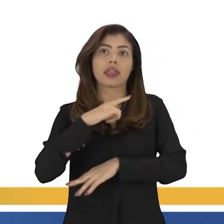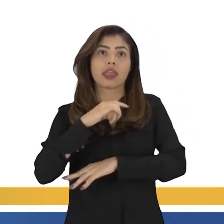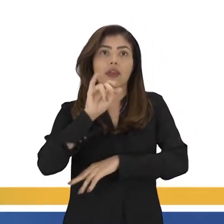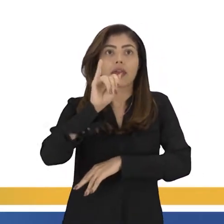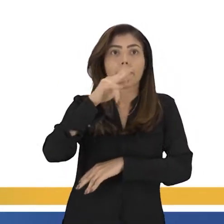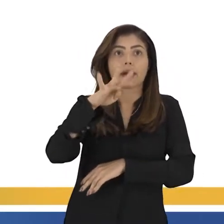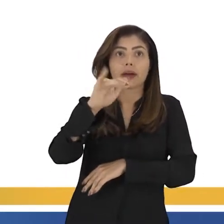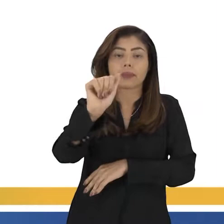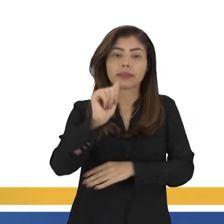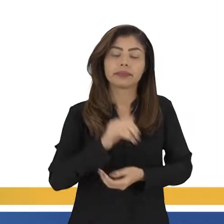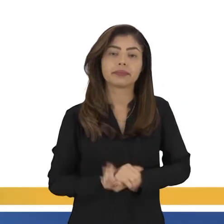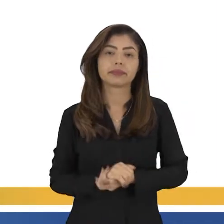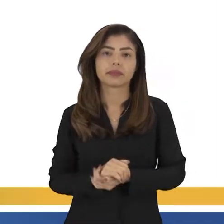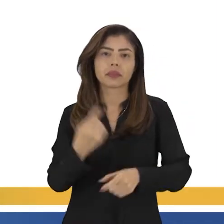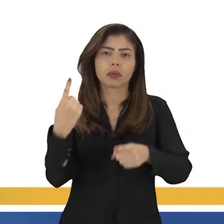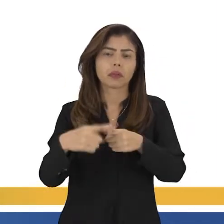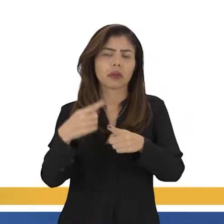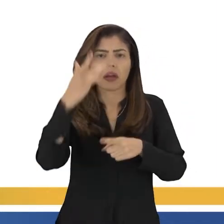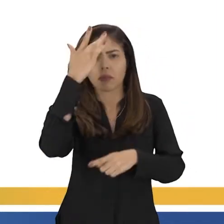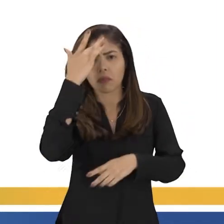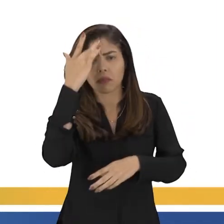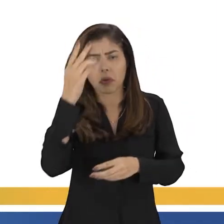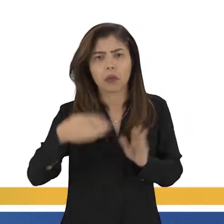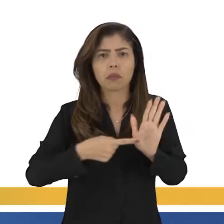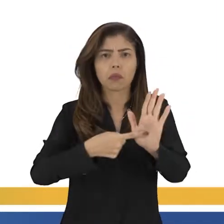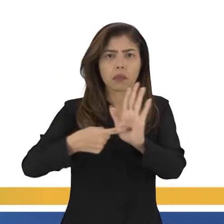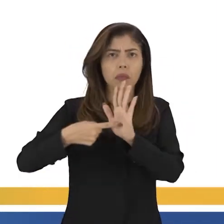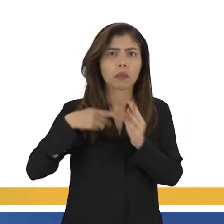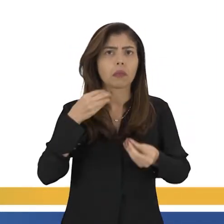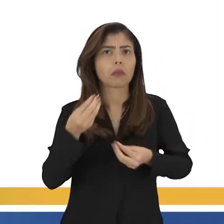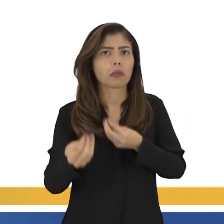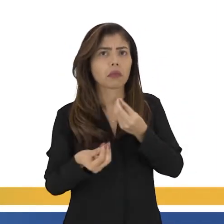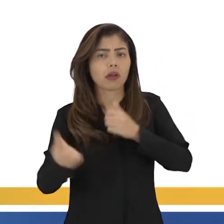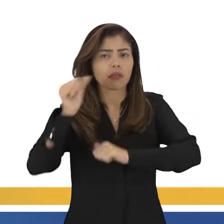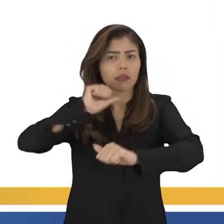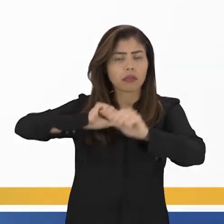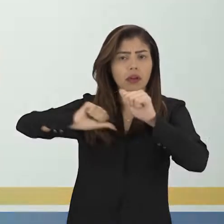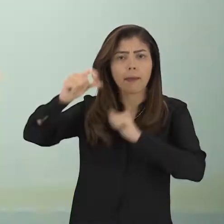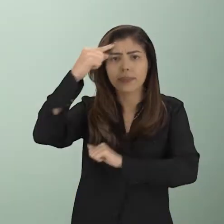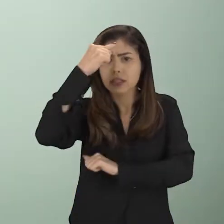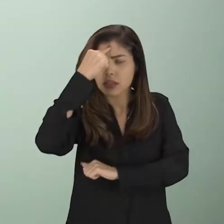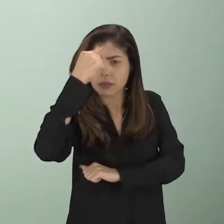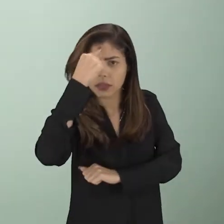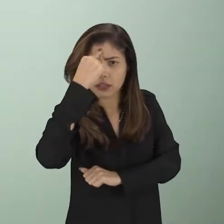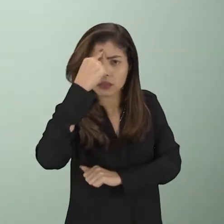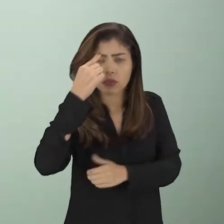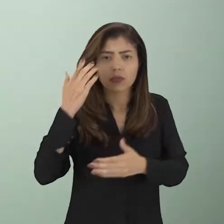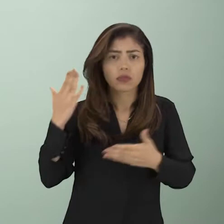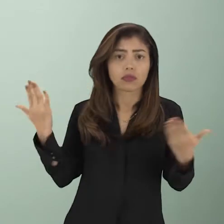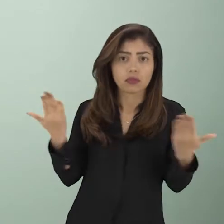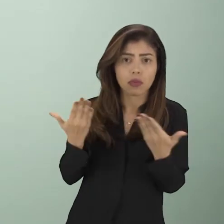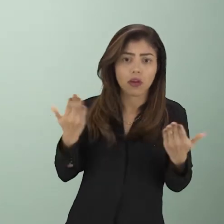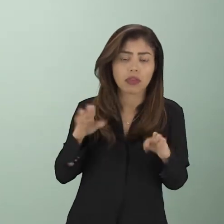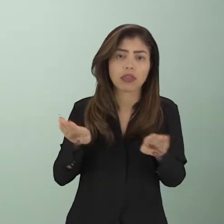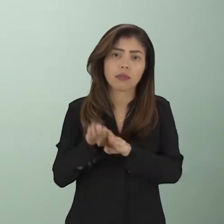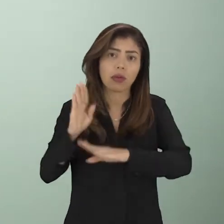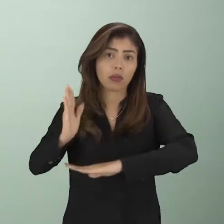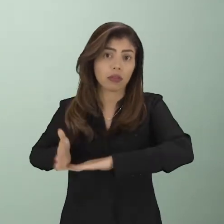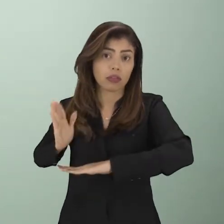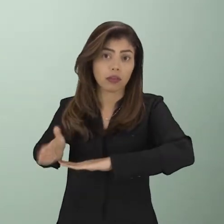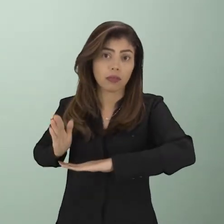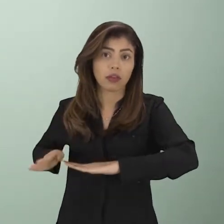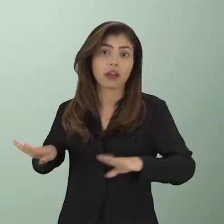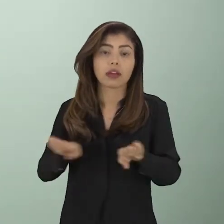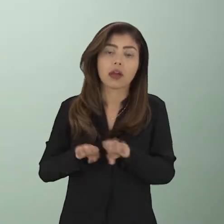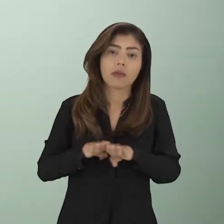ICMBio. Porque eu acho que mostra muito bem esse contraste entre o pensamento tradicional e o contemporâneo. Por exemplo, é